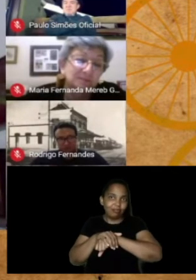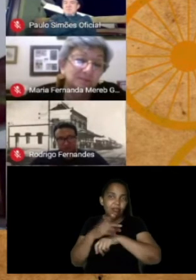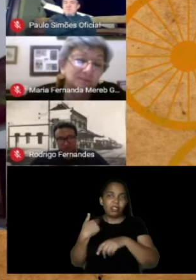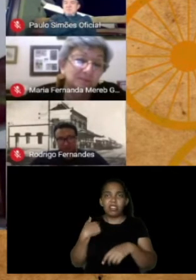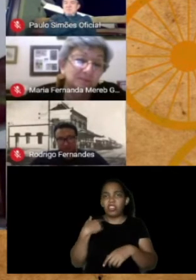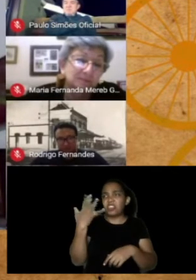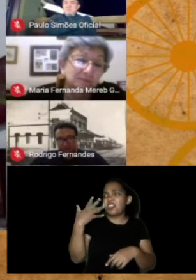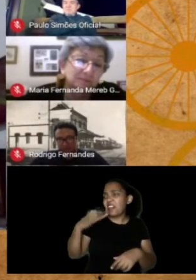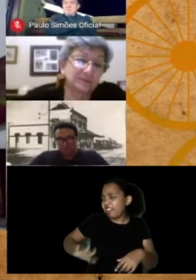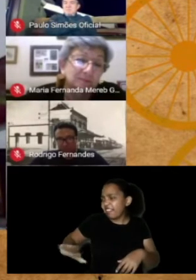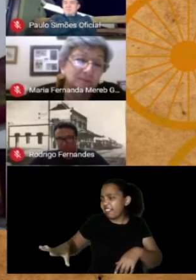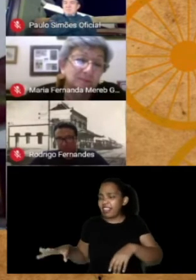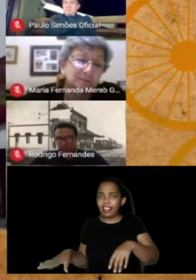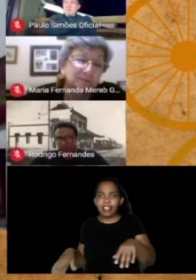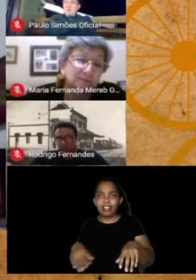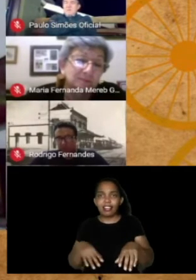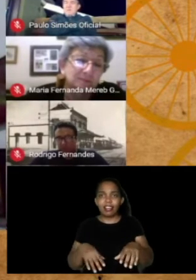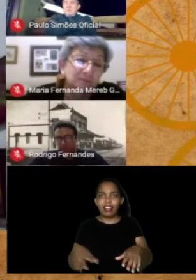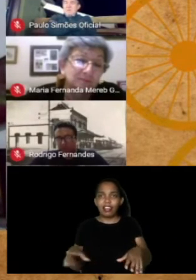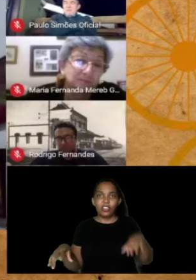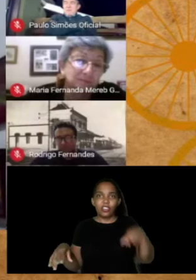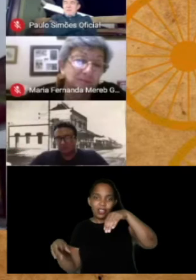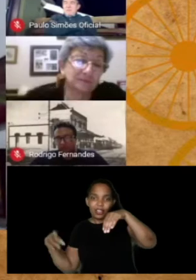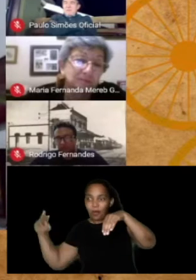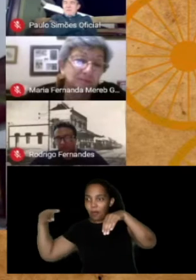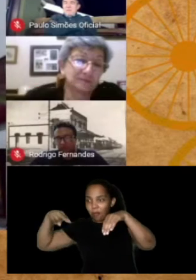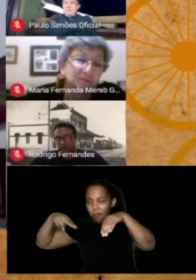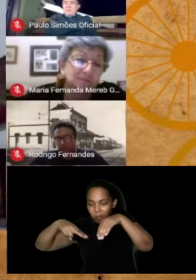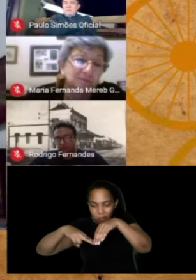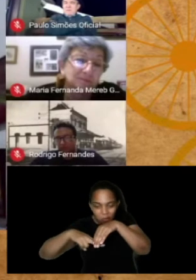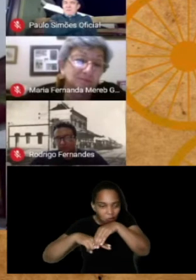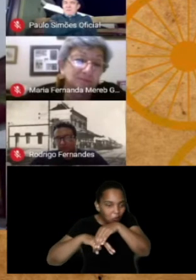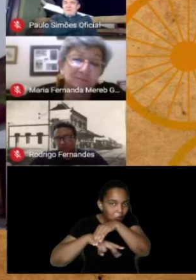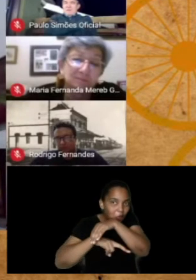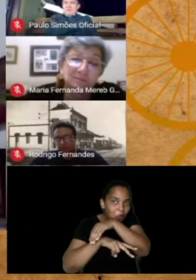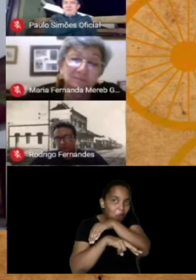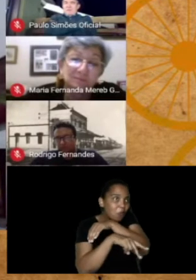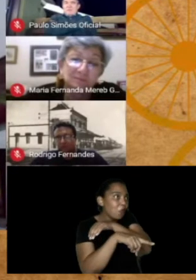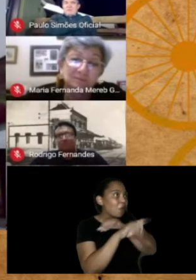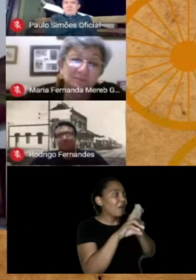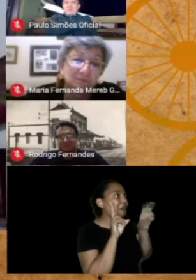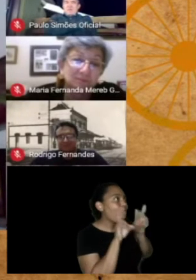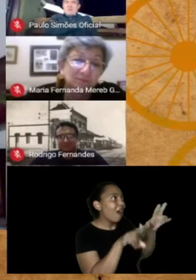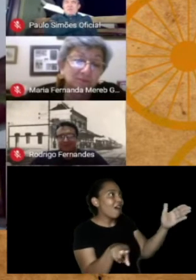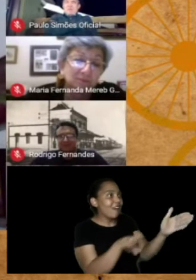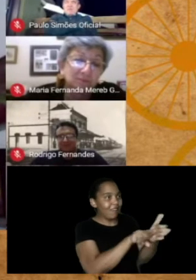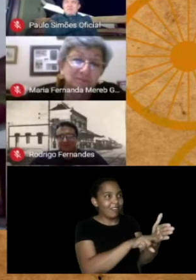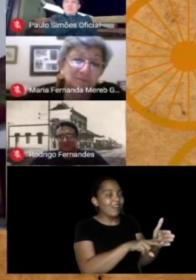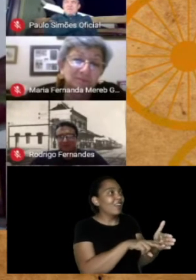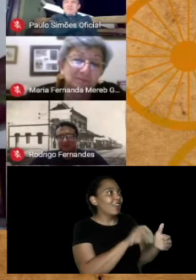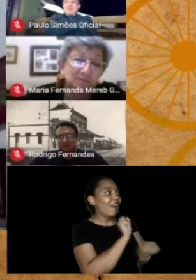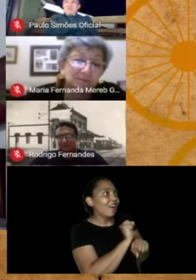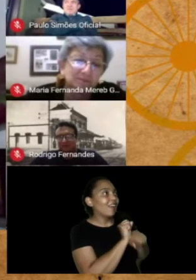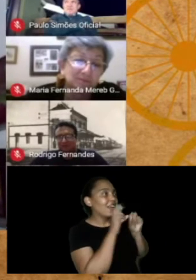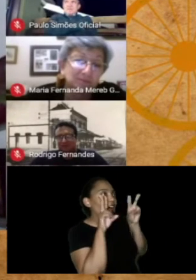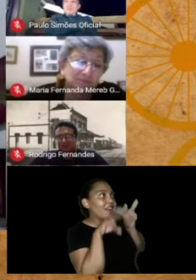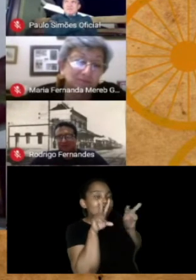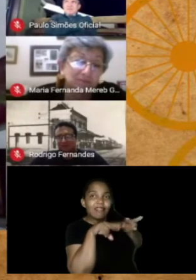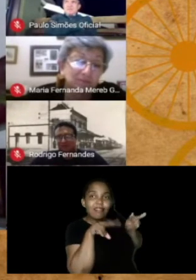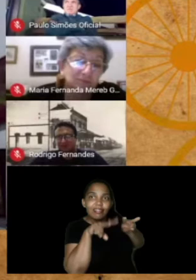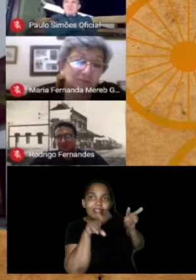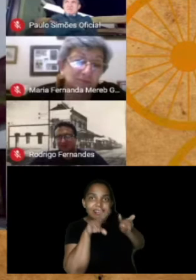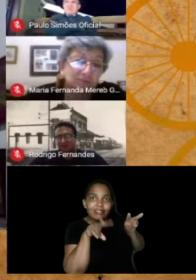molequinho, morava do outro lado, a gente passava por esse túnel que tem aí, né, não sei se ainda está ativado, né, um túnel que tem, né, que a gente